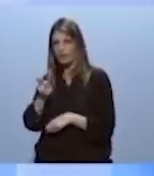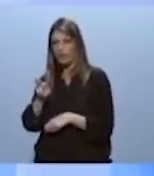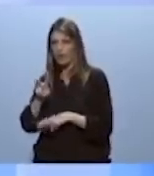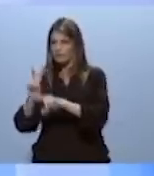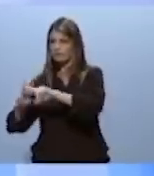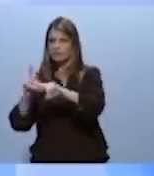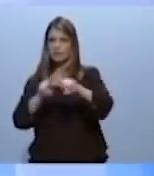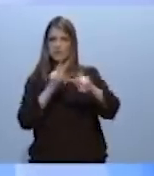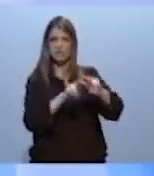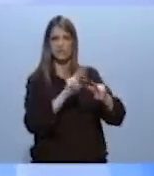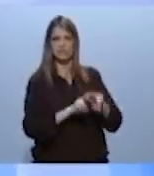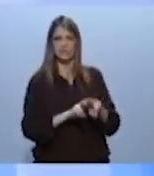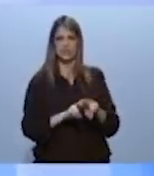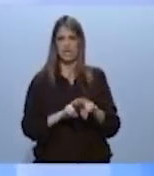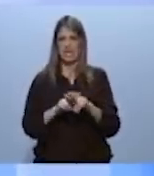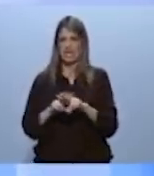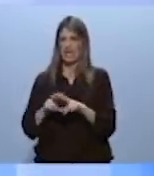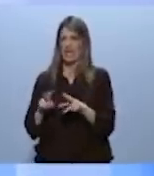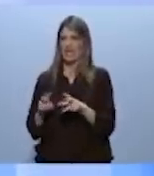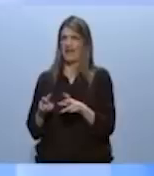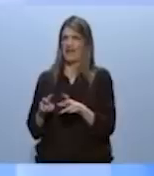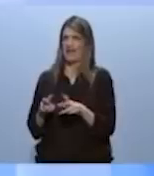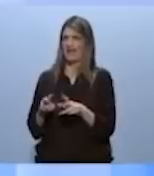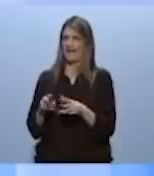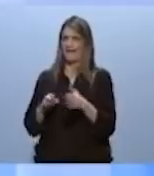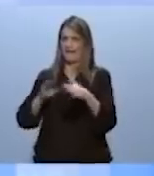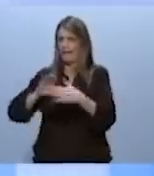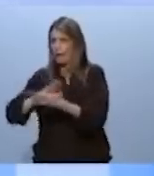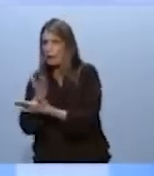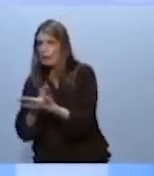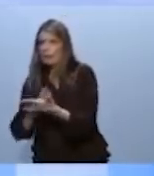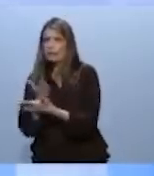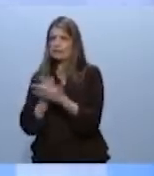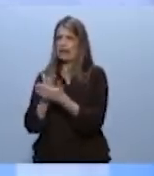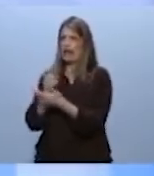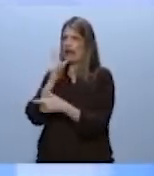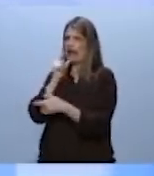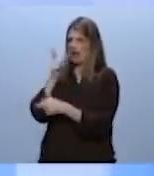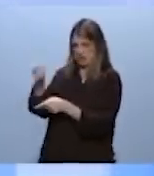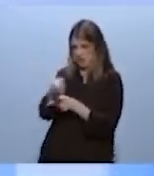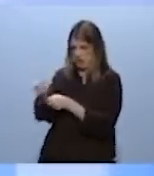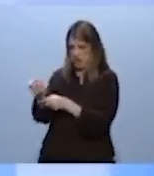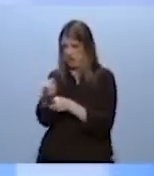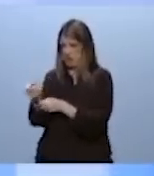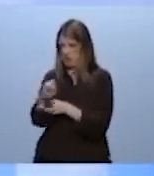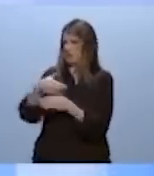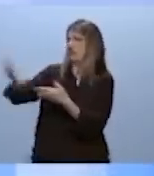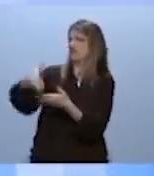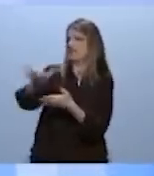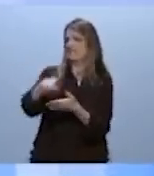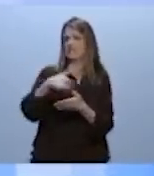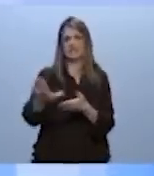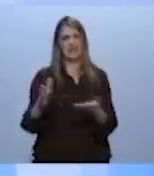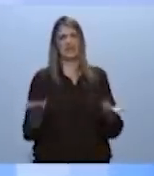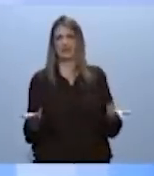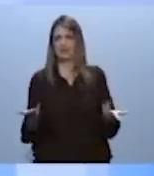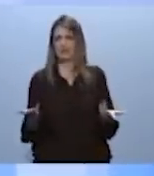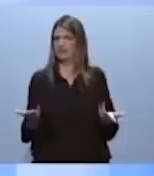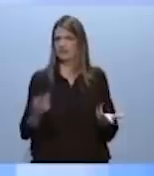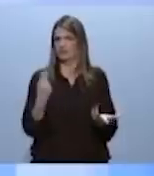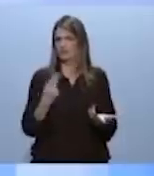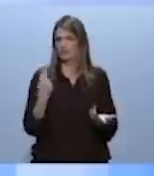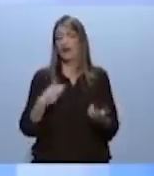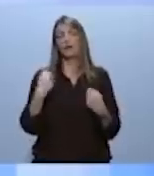os chega de ficar incomodando usuário chega de ficar tacando abre achando que você vai resolver o problema tá na hora de